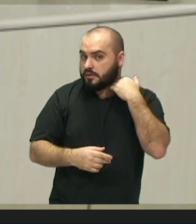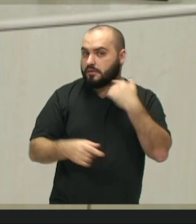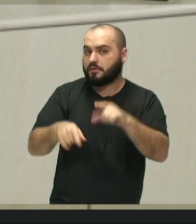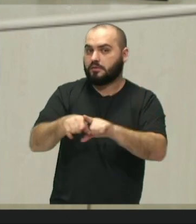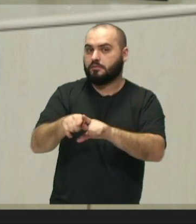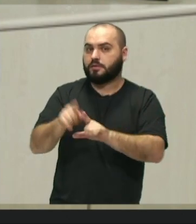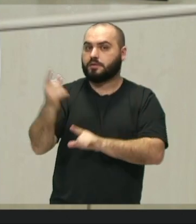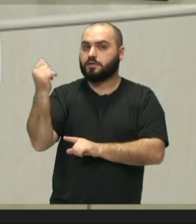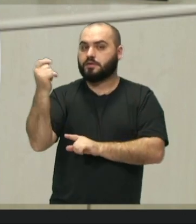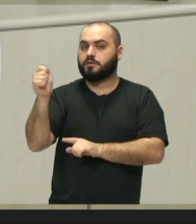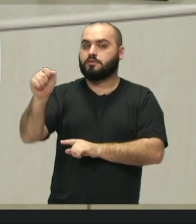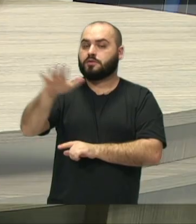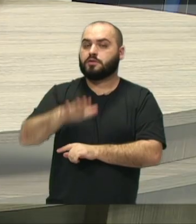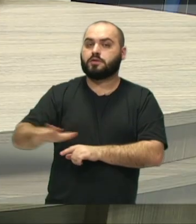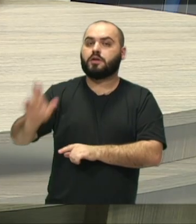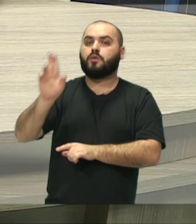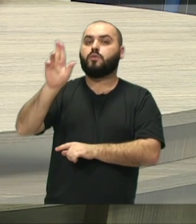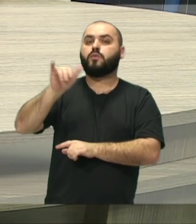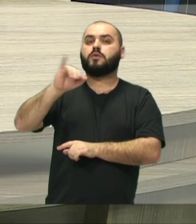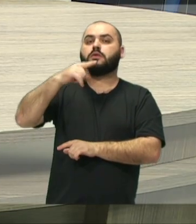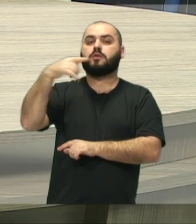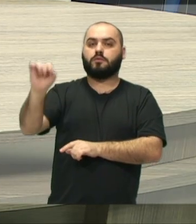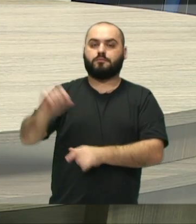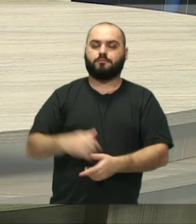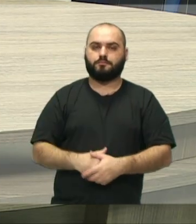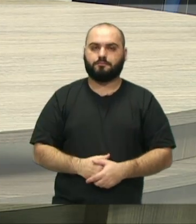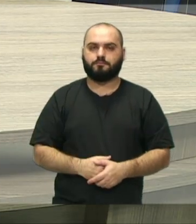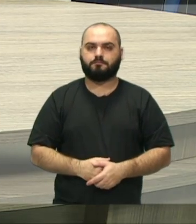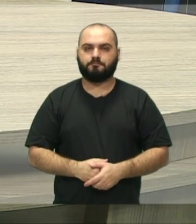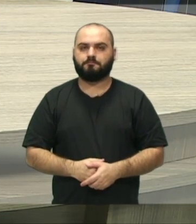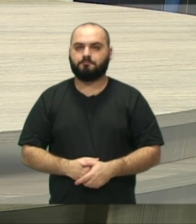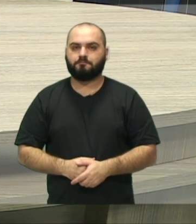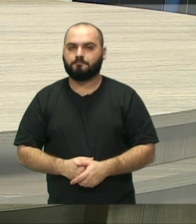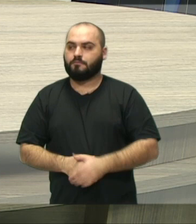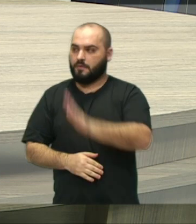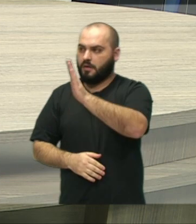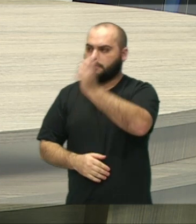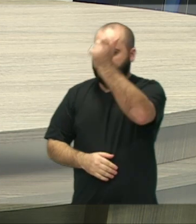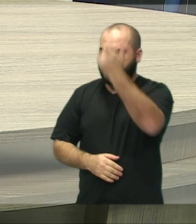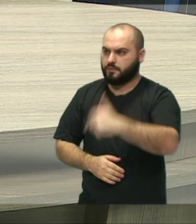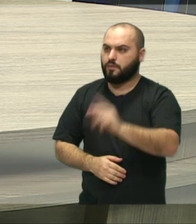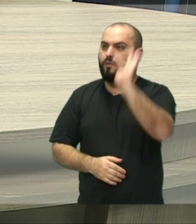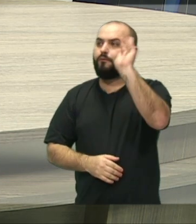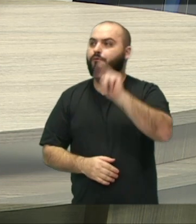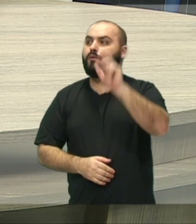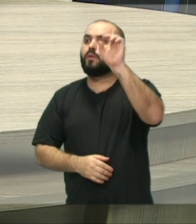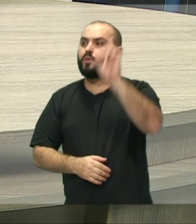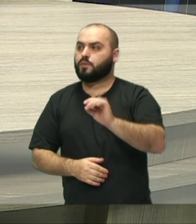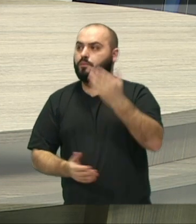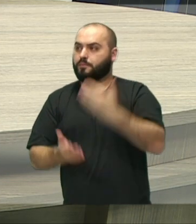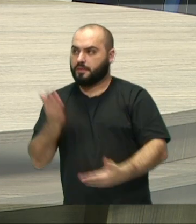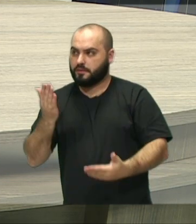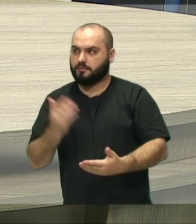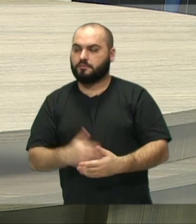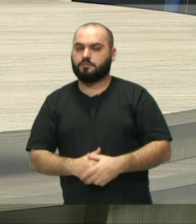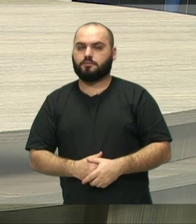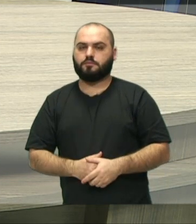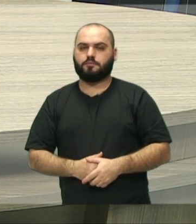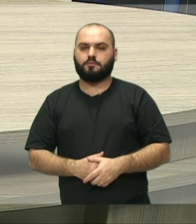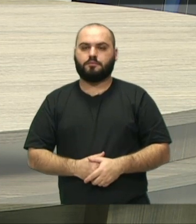Orçamento Geral da União. Isso, no caso, você falou que são a fundo perdido. Não que a cidade não vá pagar,